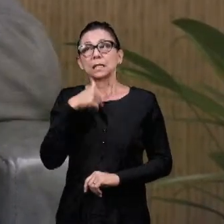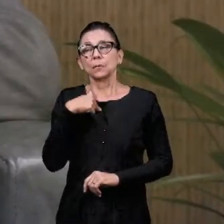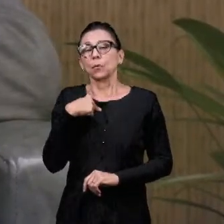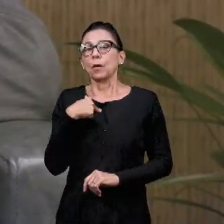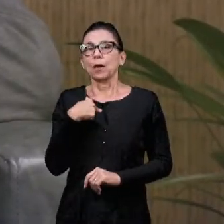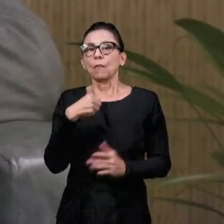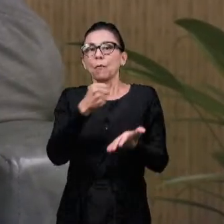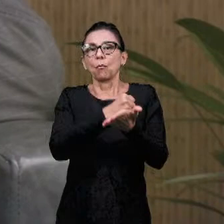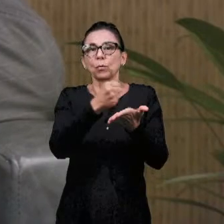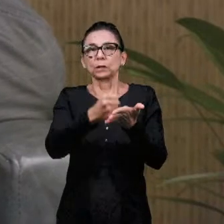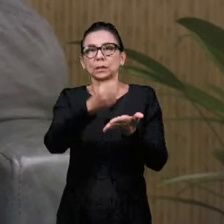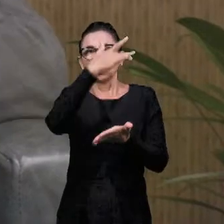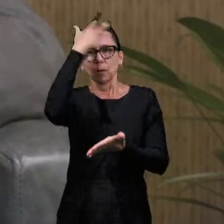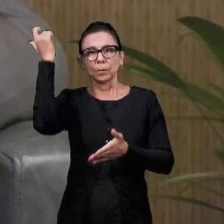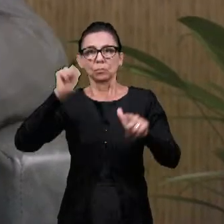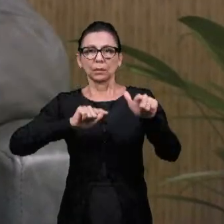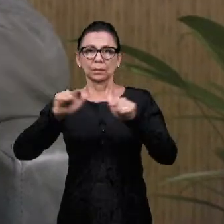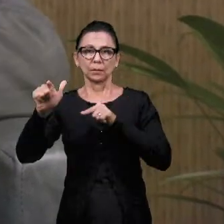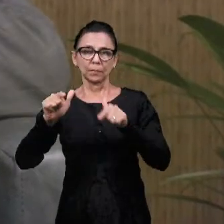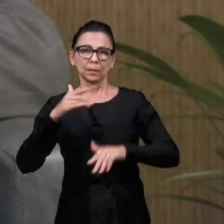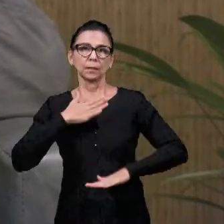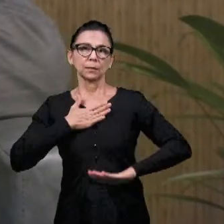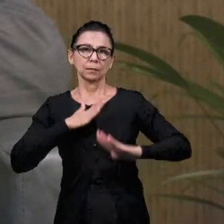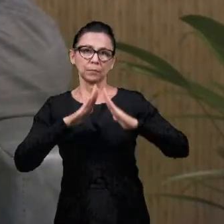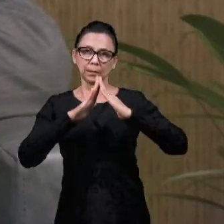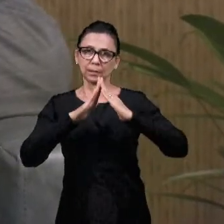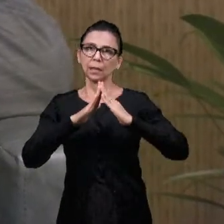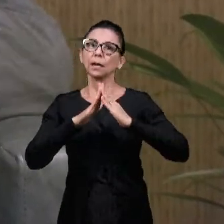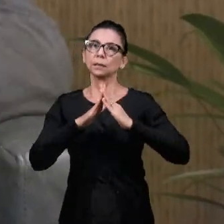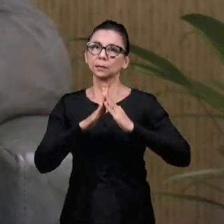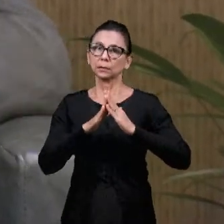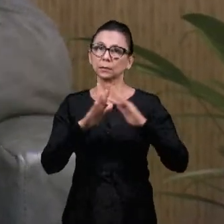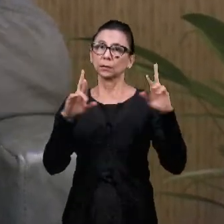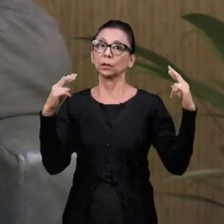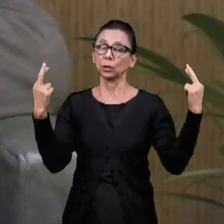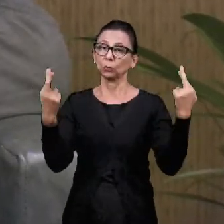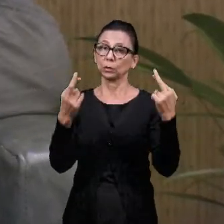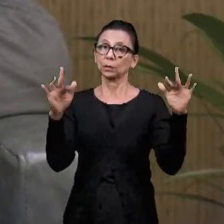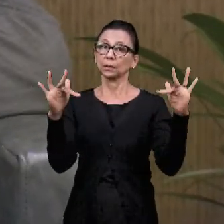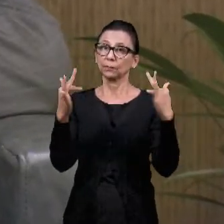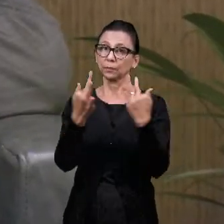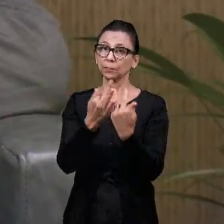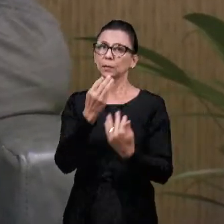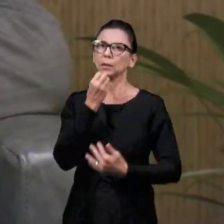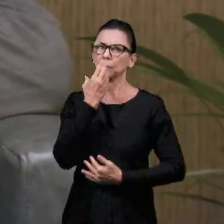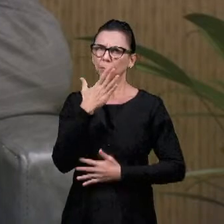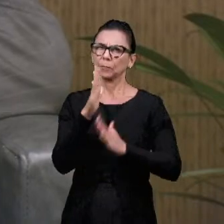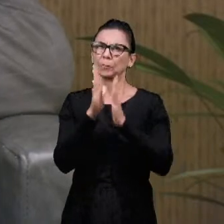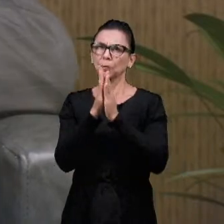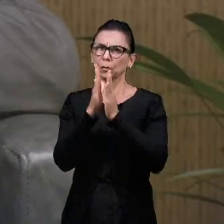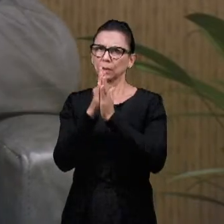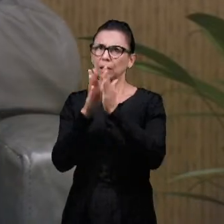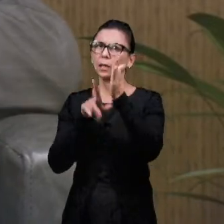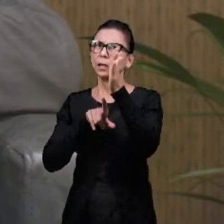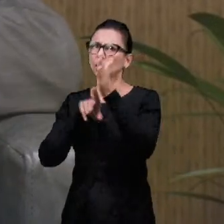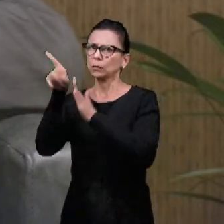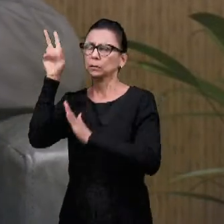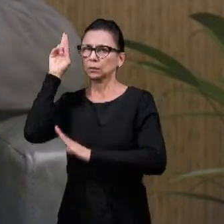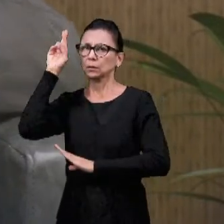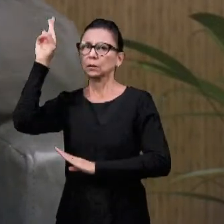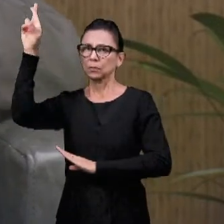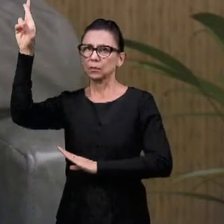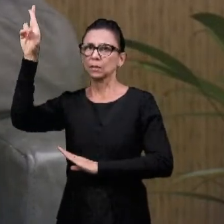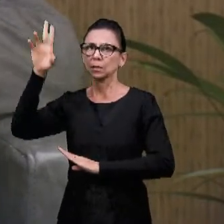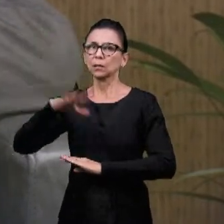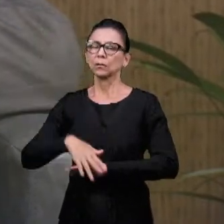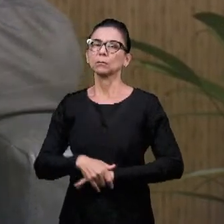É no culto da família. Você pode consultar o Senhor ali no culto da família, orar por esse motivo, não é verdade? Basicamente oração, mas